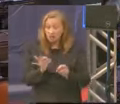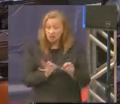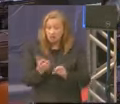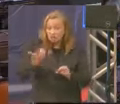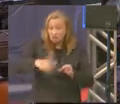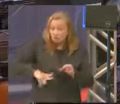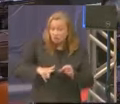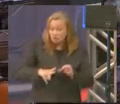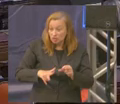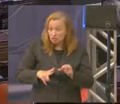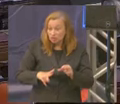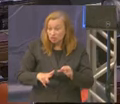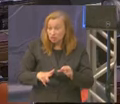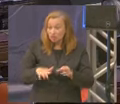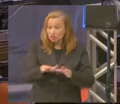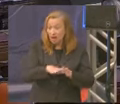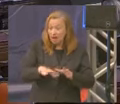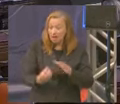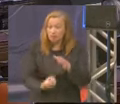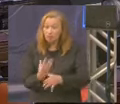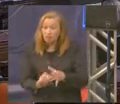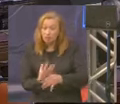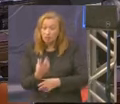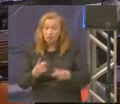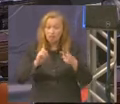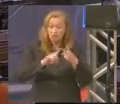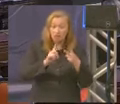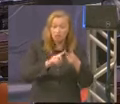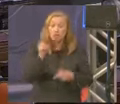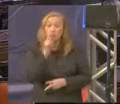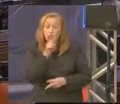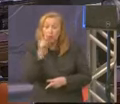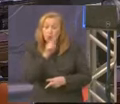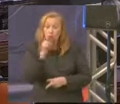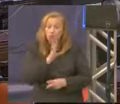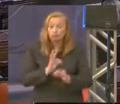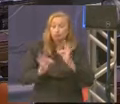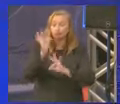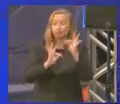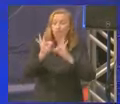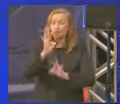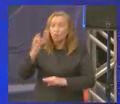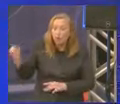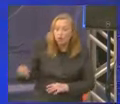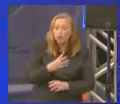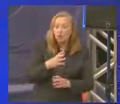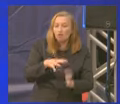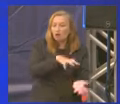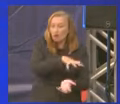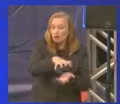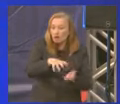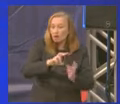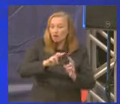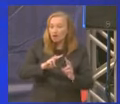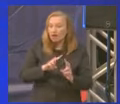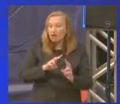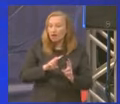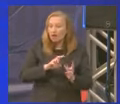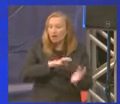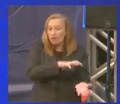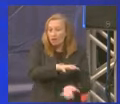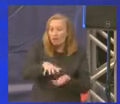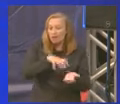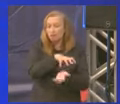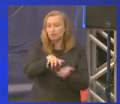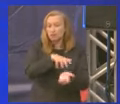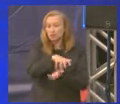produtivas globais e a segunda é uma corrida tecnológica que vai gerar uma nova revolução tecnológica. A gente está no começo